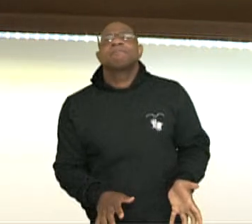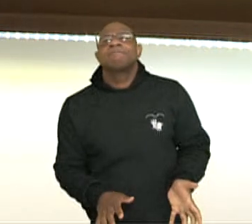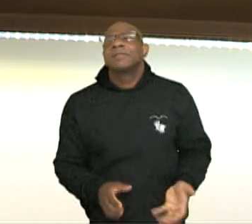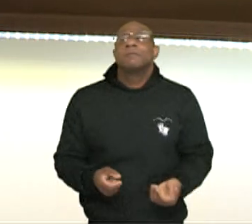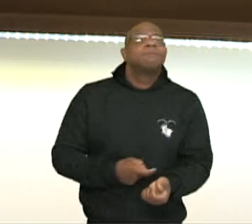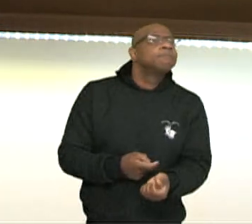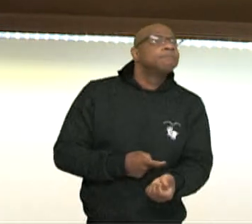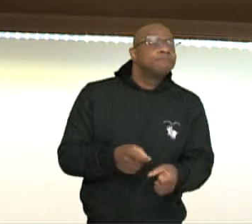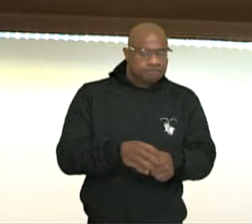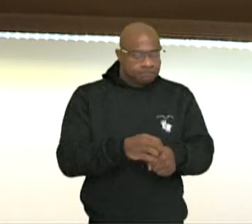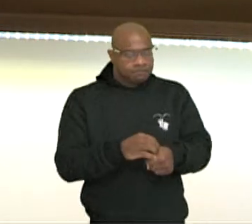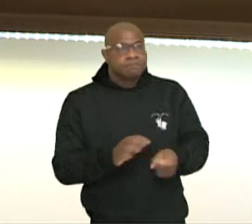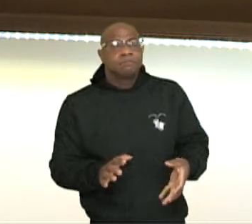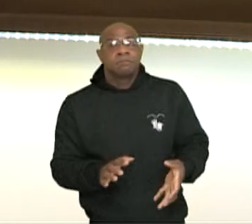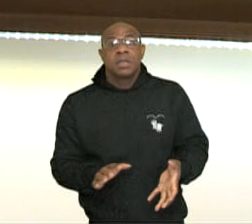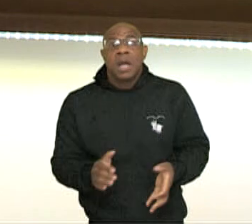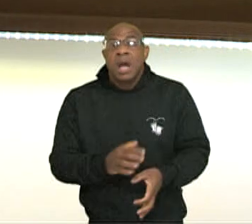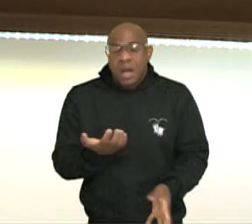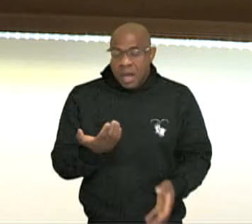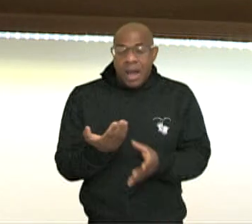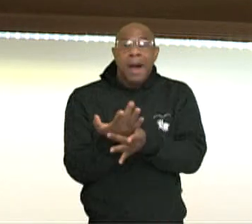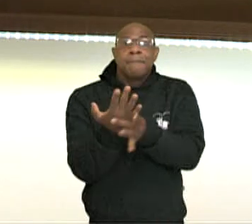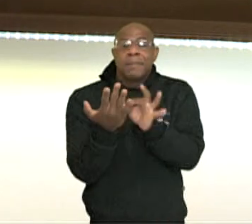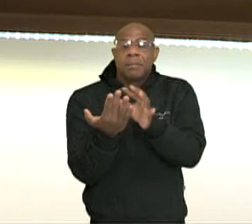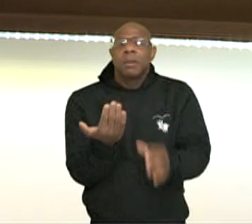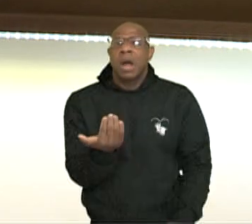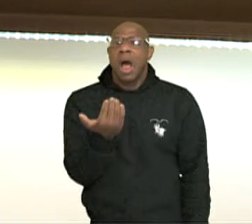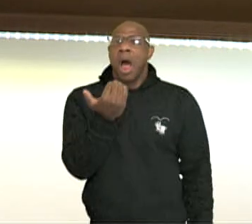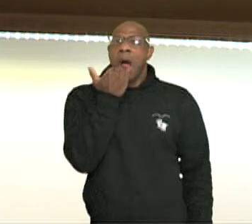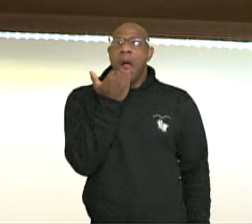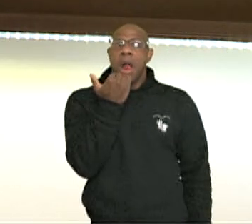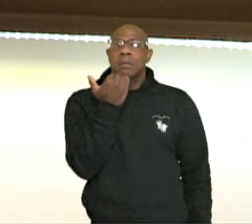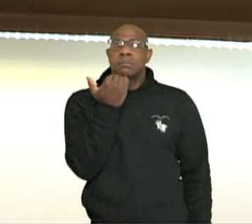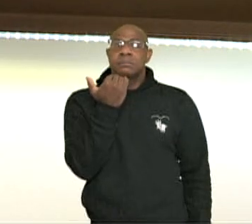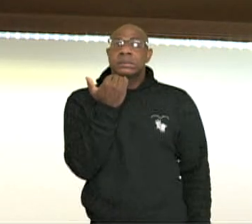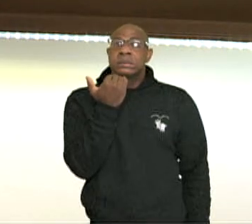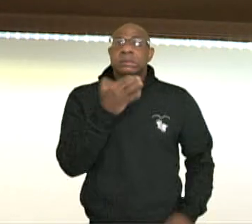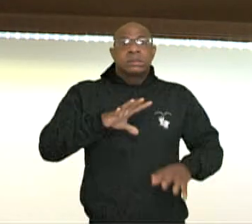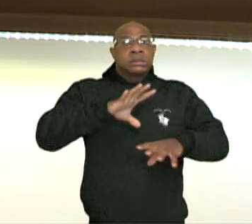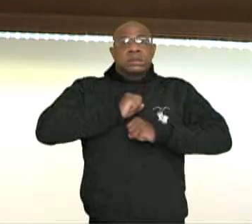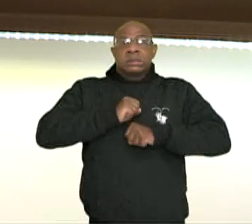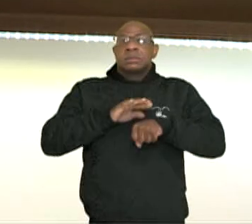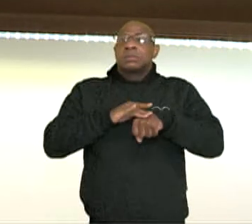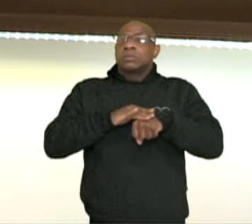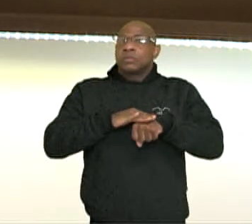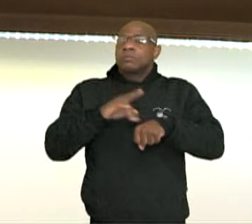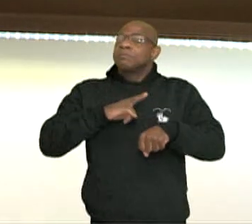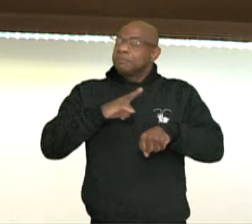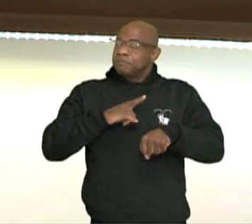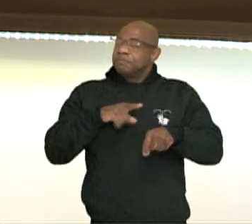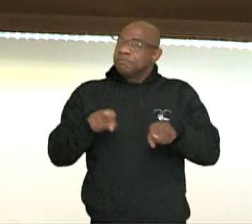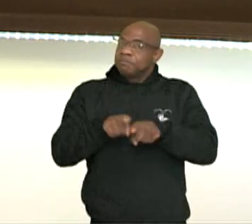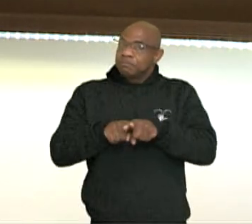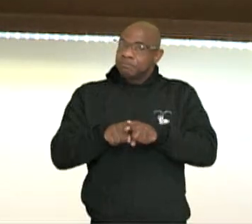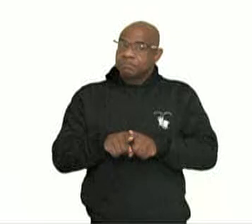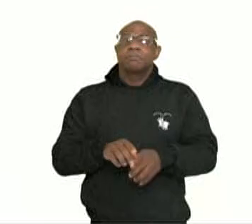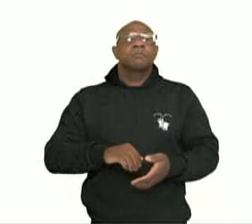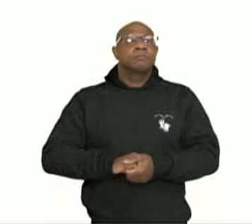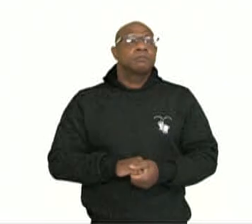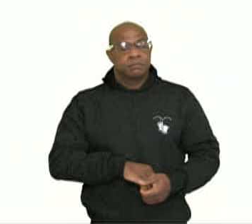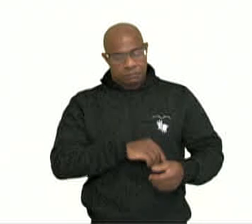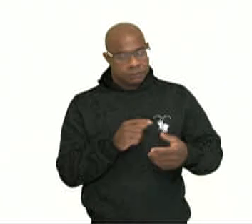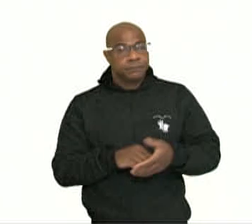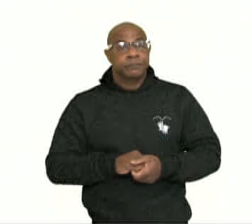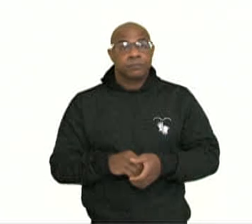estresse ali da coceira, leva a mão à boca. Então, vai estar se contaminando de uma forma direta, certo? A